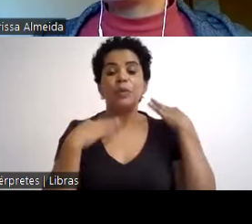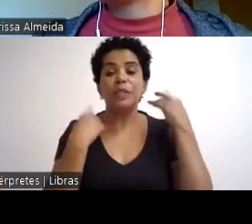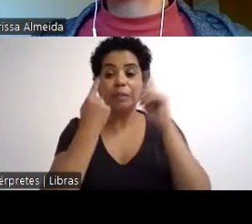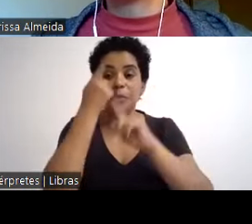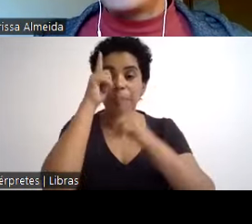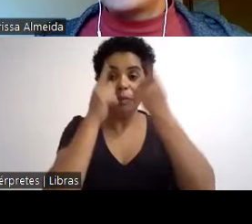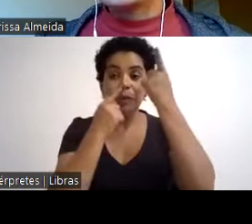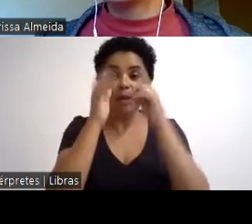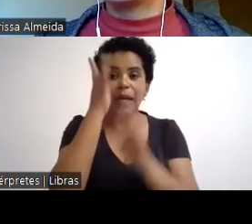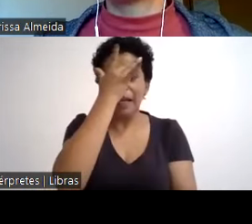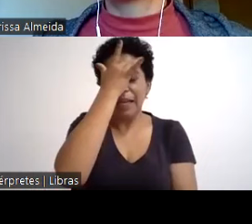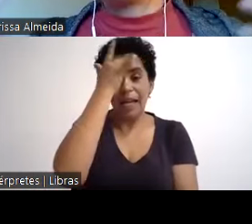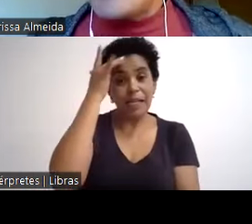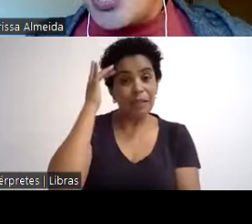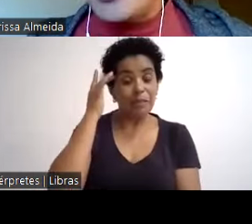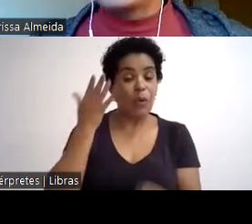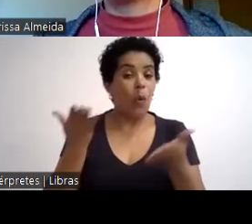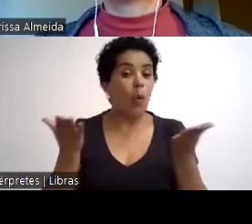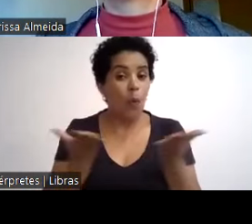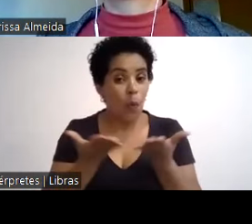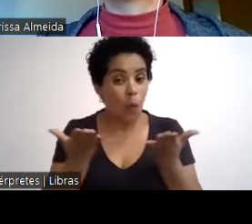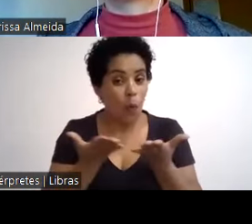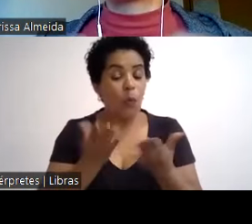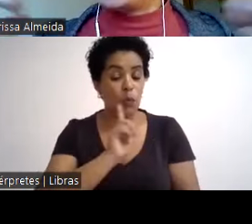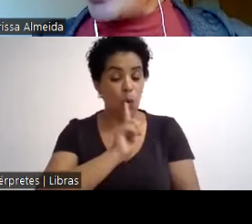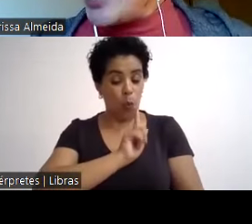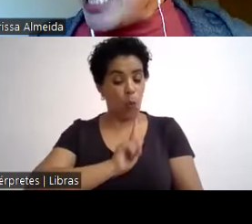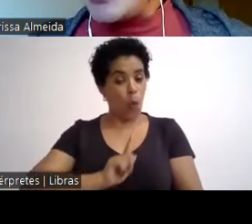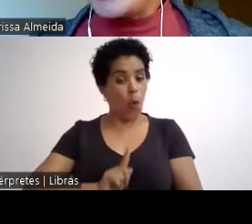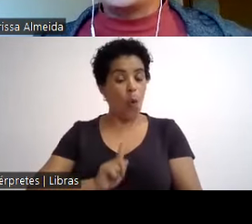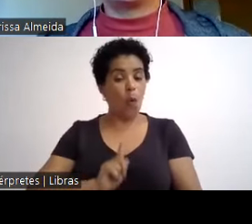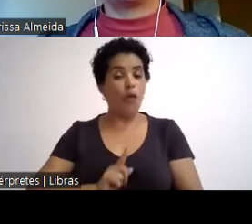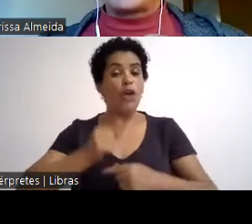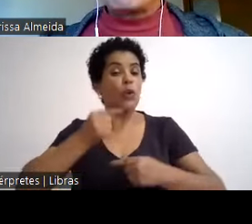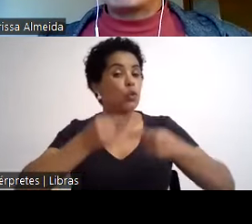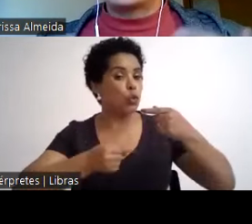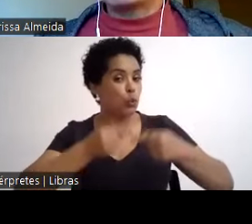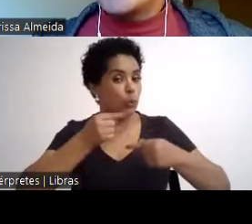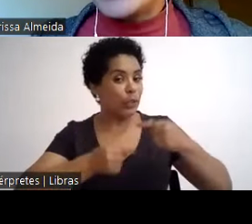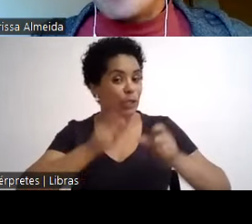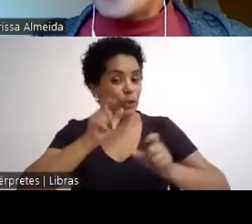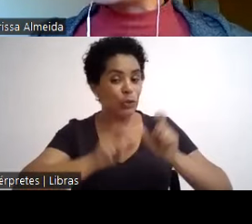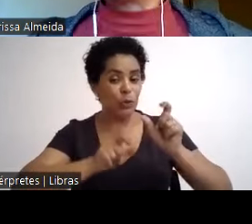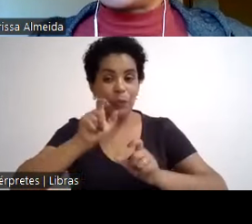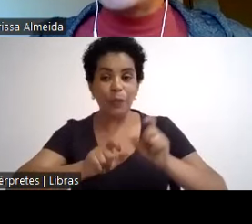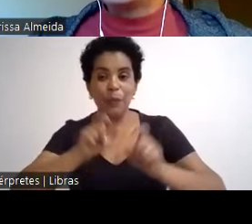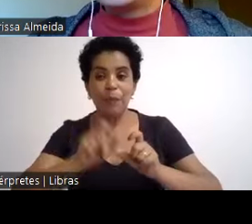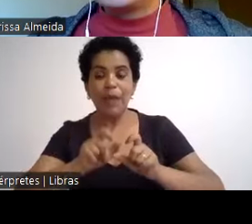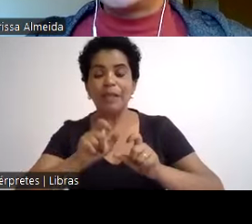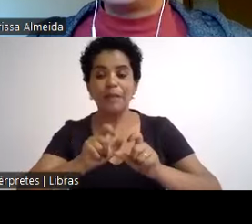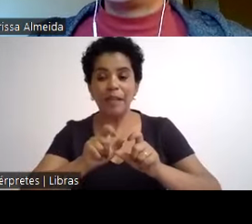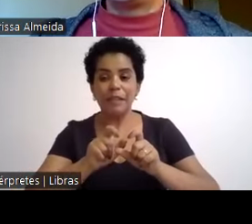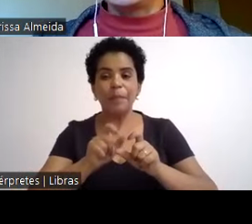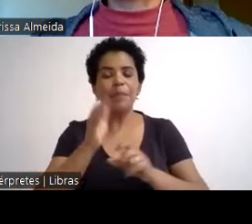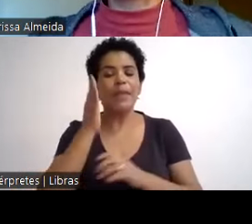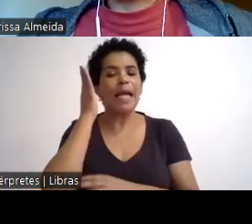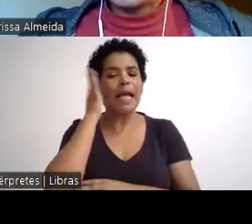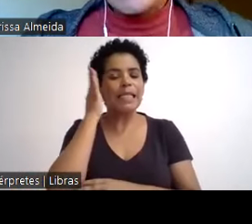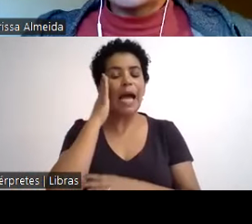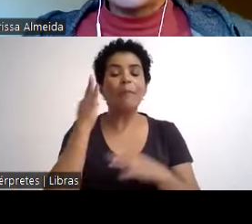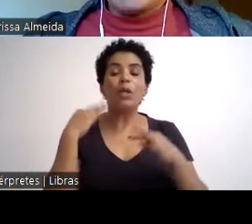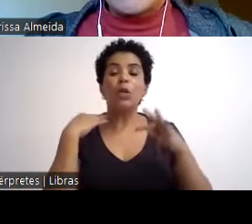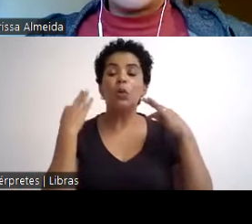as pessoas hoje, né, os governos, né, os políticos, quem faz a política pública sabe que turismo criativo existe e